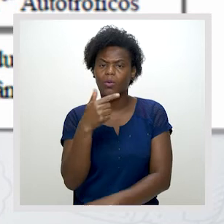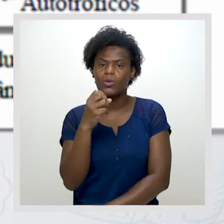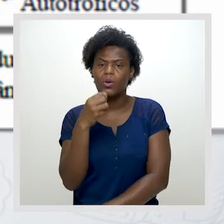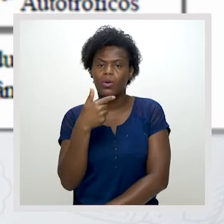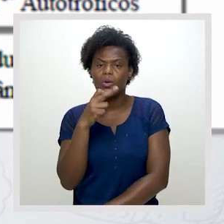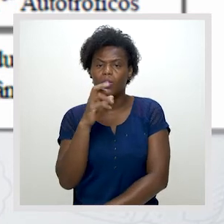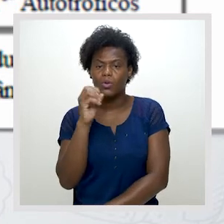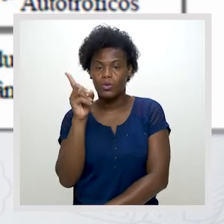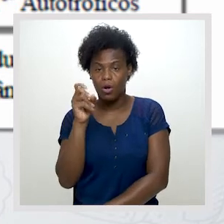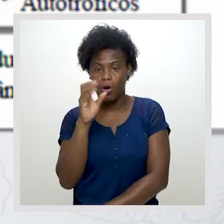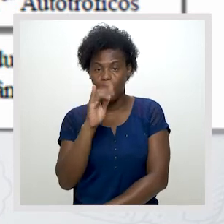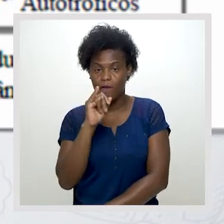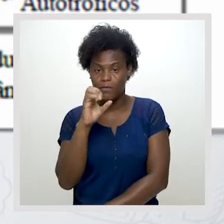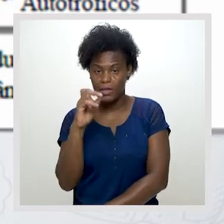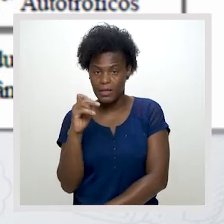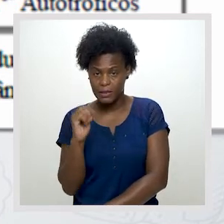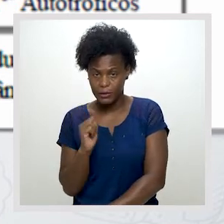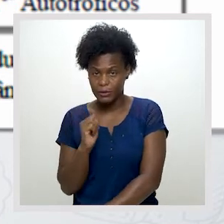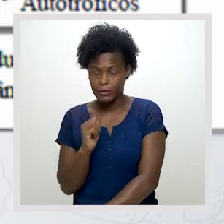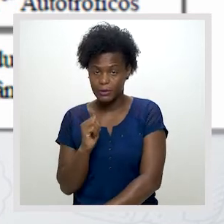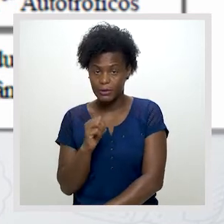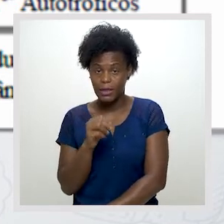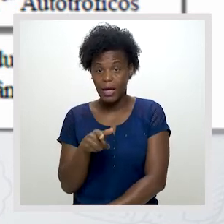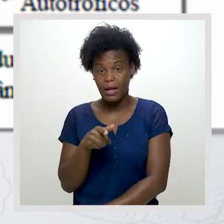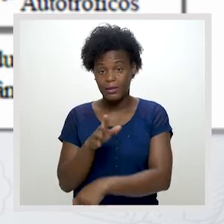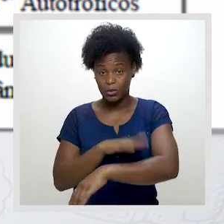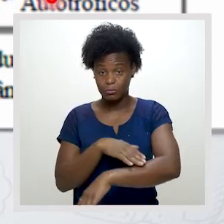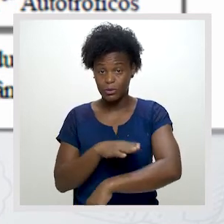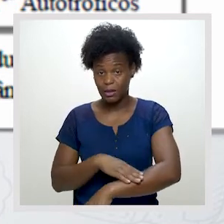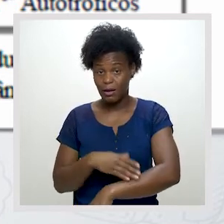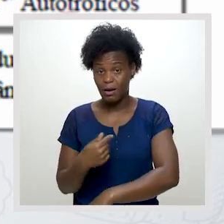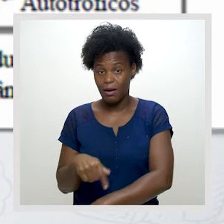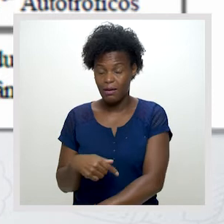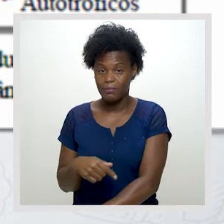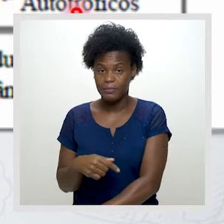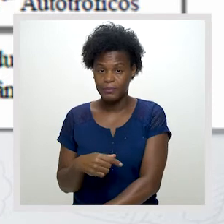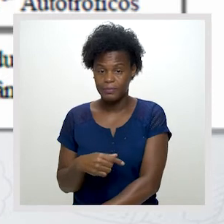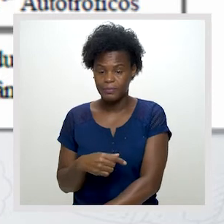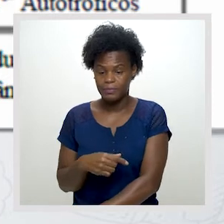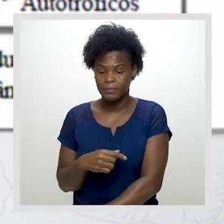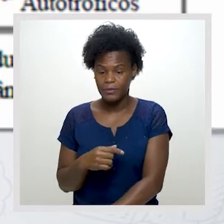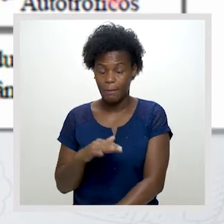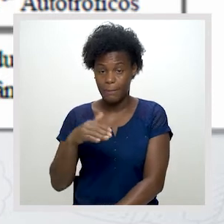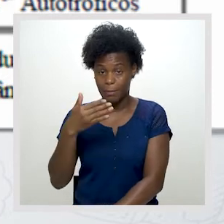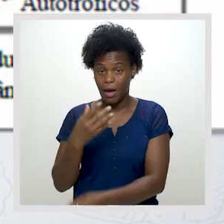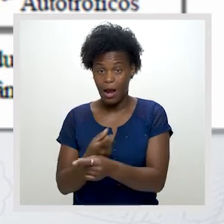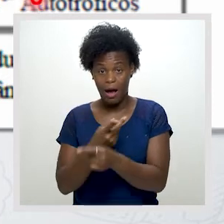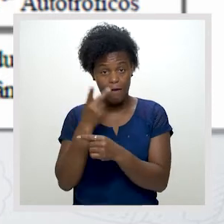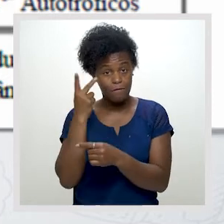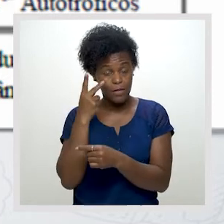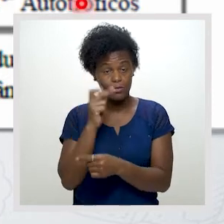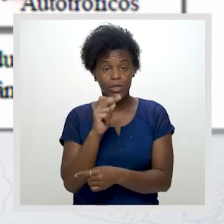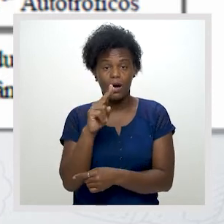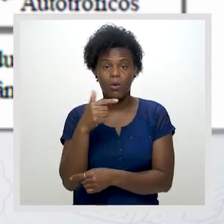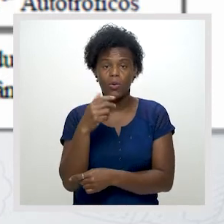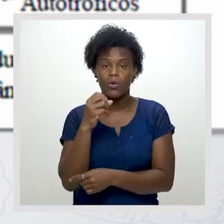autotróficas. Essas células autotróficas eram responsáveis, os primeiros seres vivos autotróficos eram